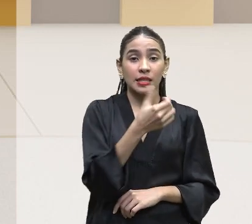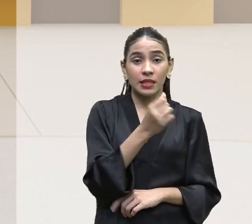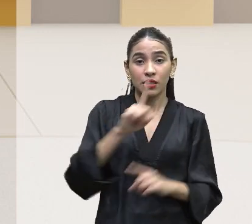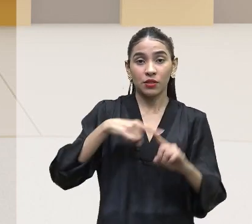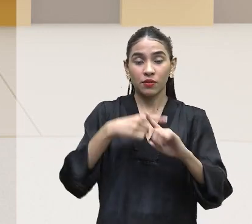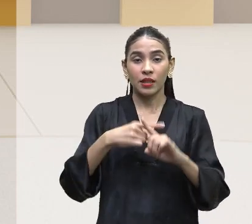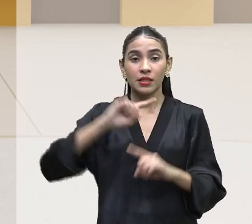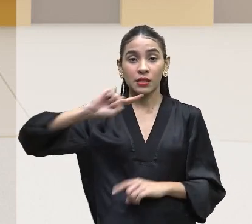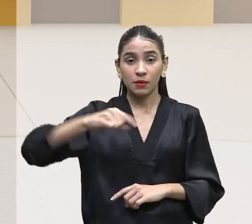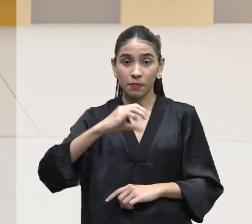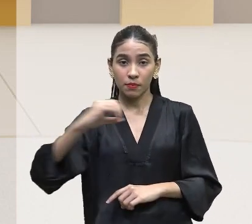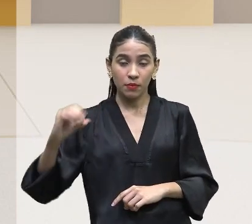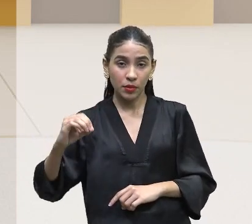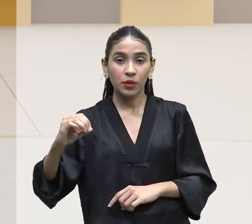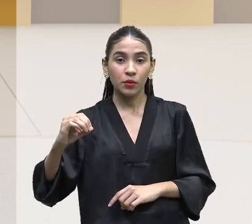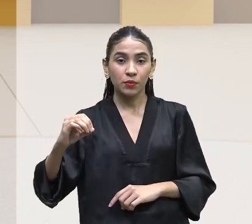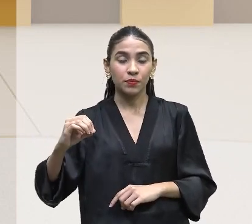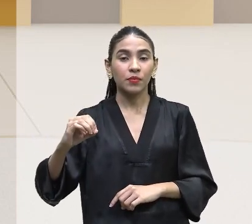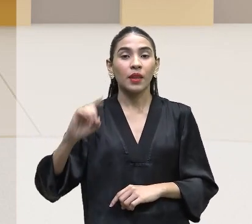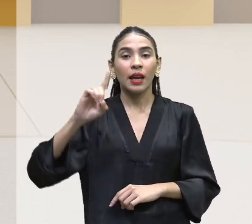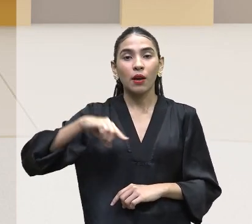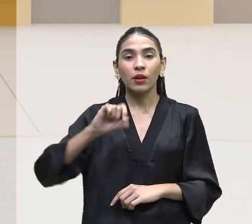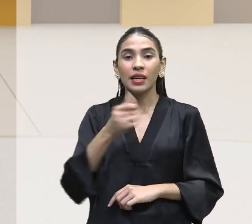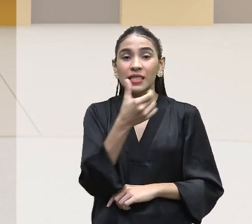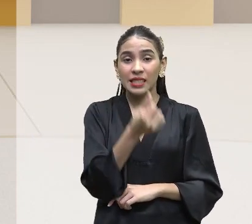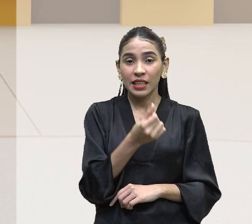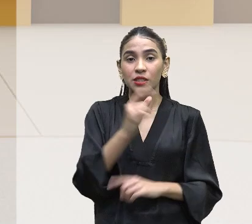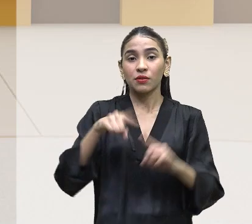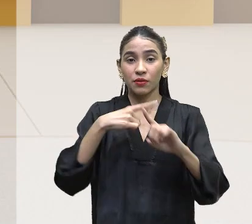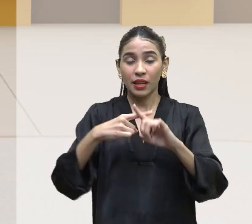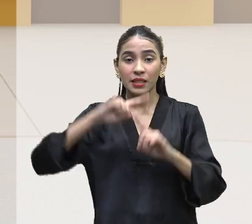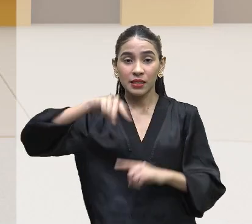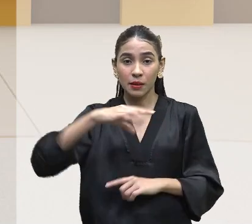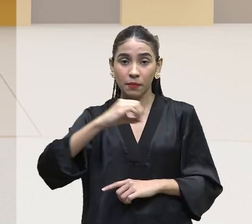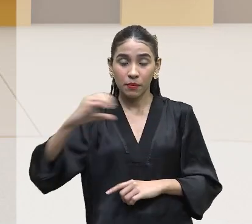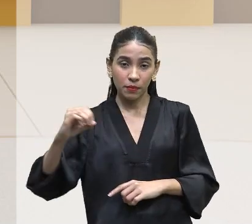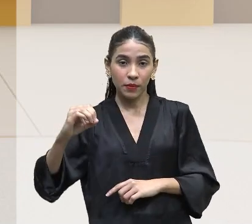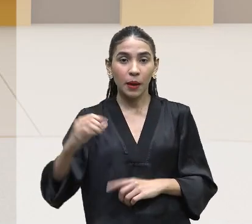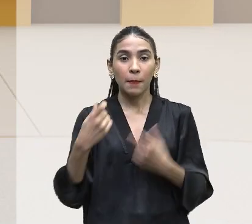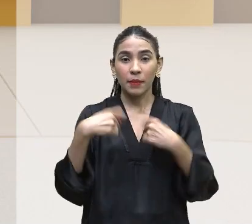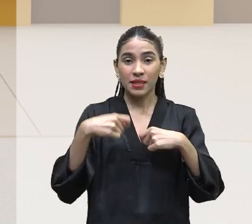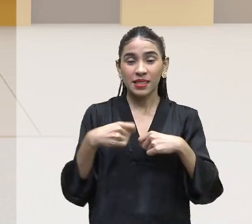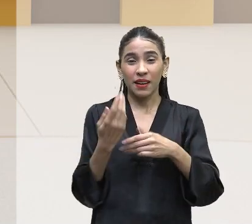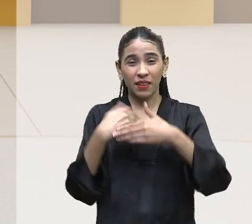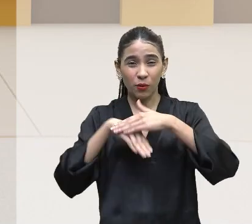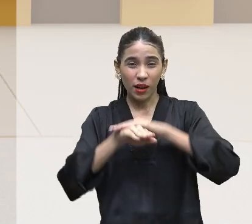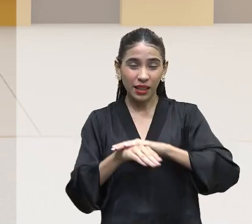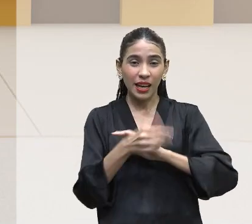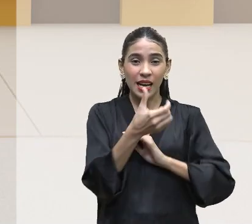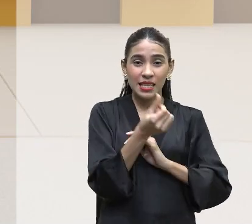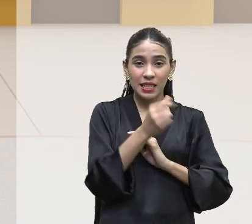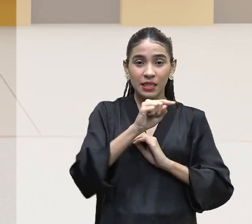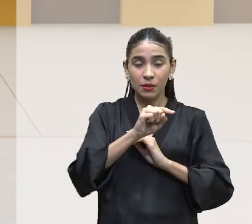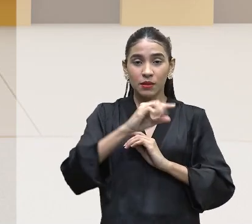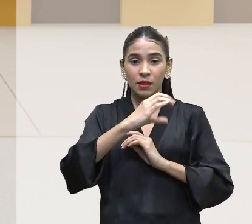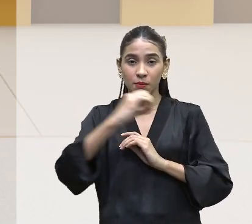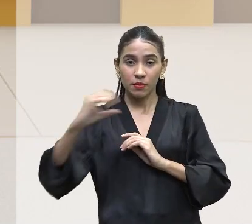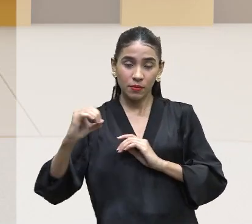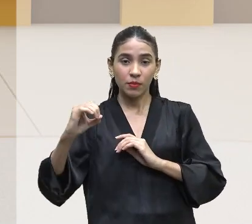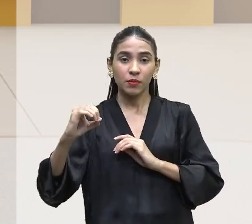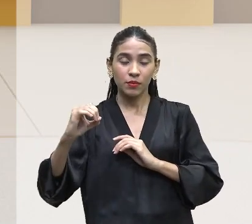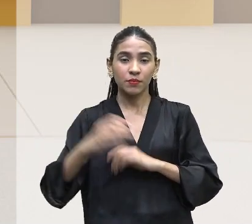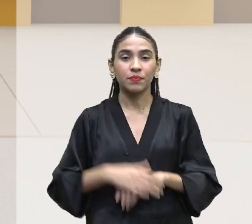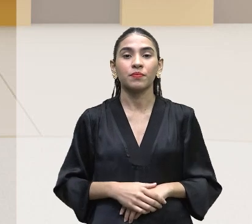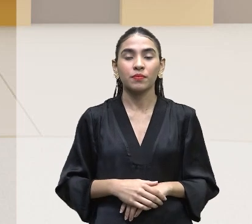é R$6.000. Você deveria ter uma reserva de R$6.000, que seria 6 vezes o seu custo